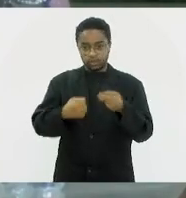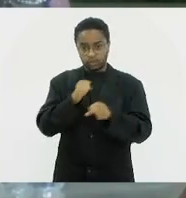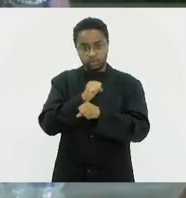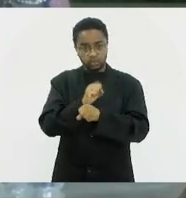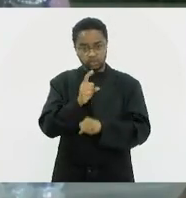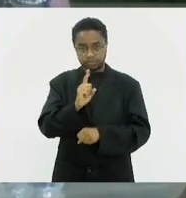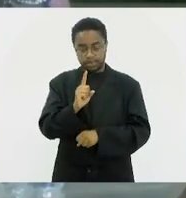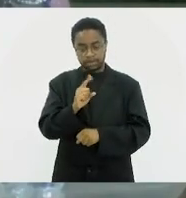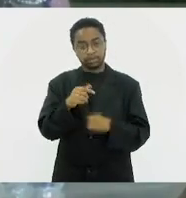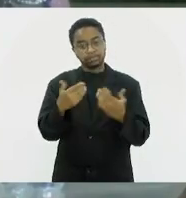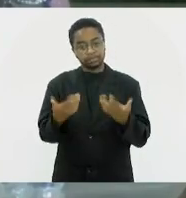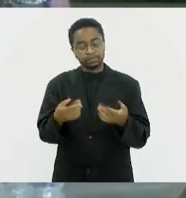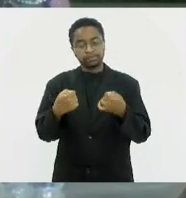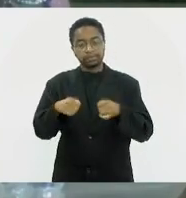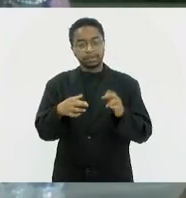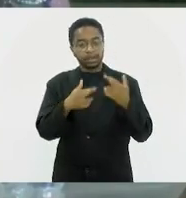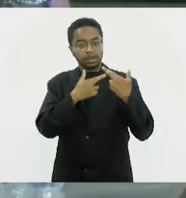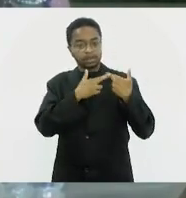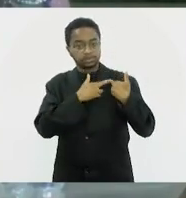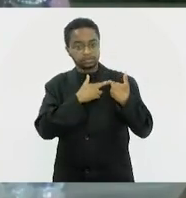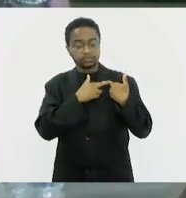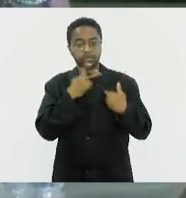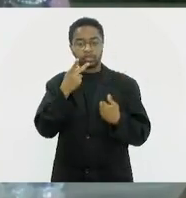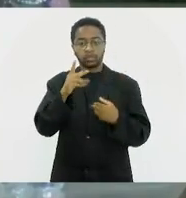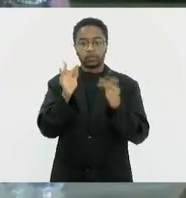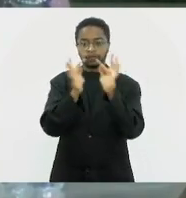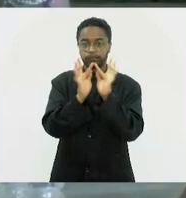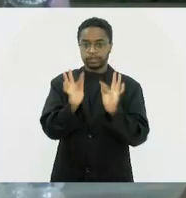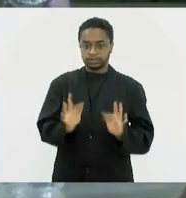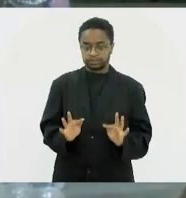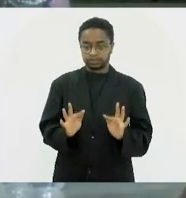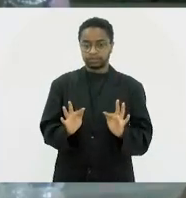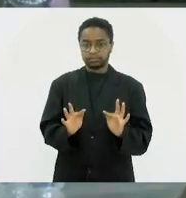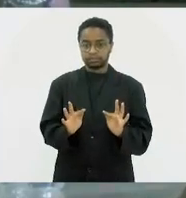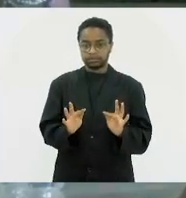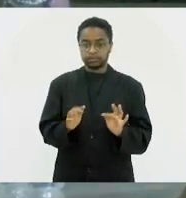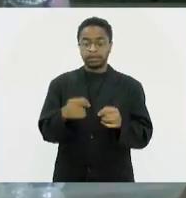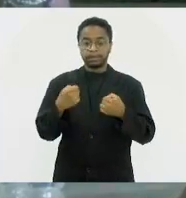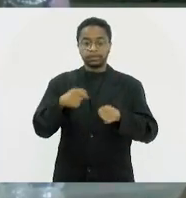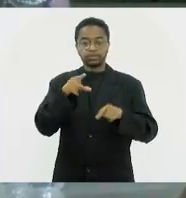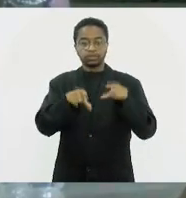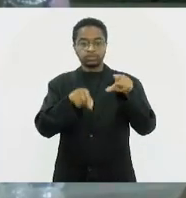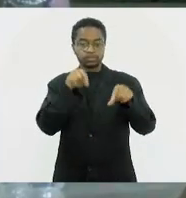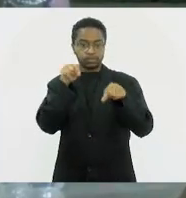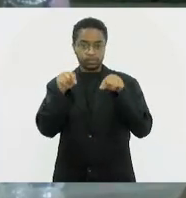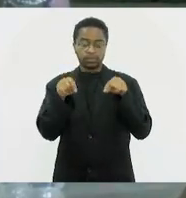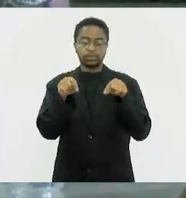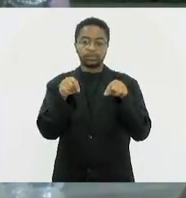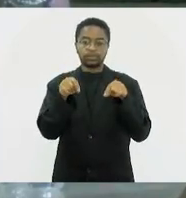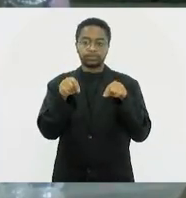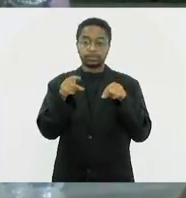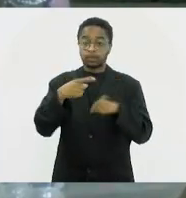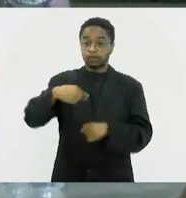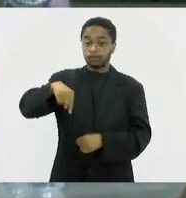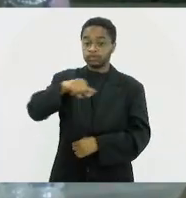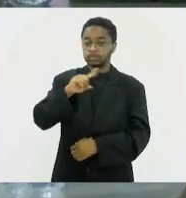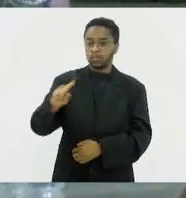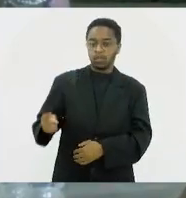Seja responsável pela sua felicidade. Escolha. Vocês são